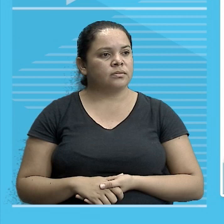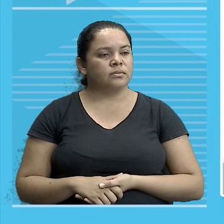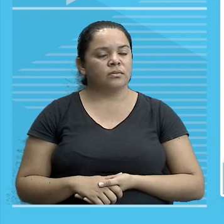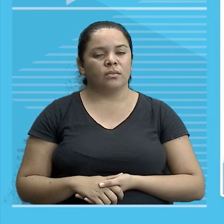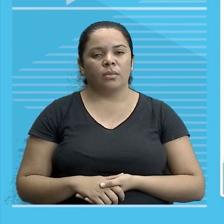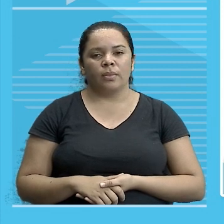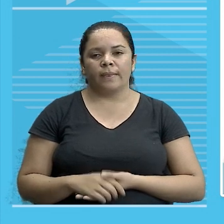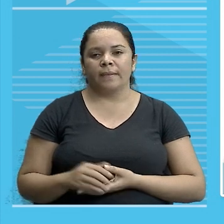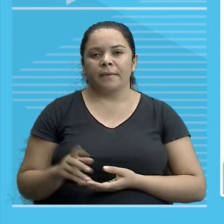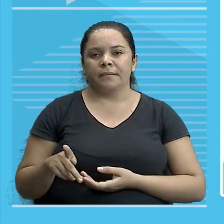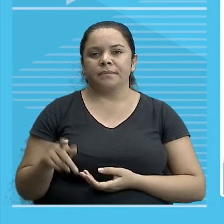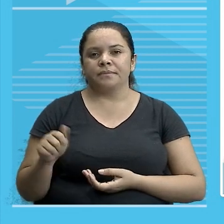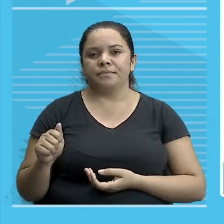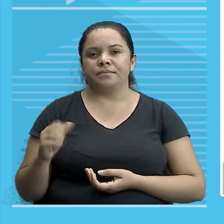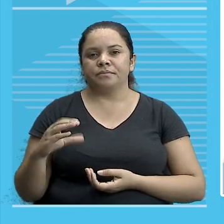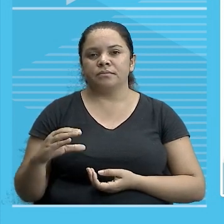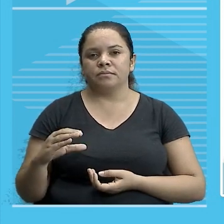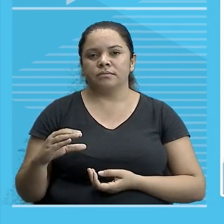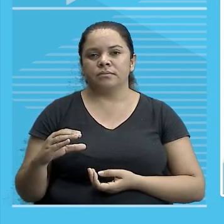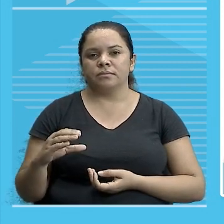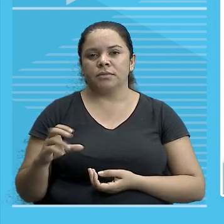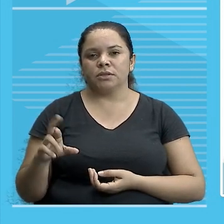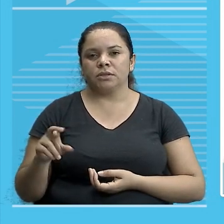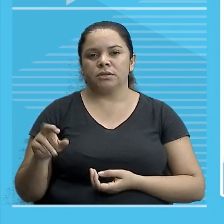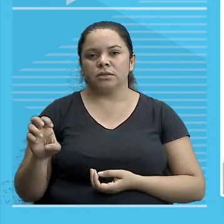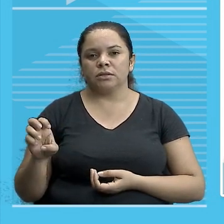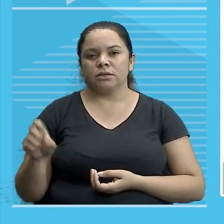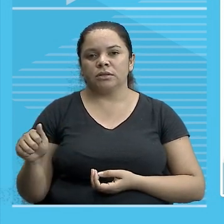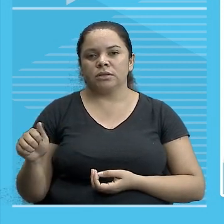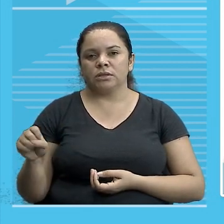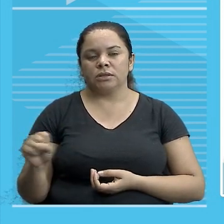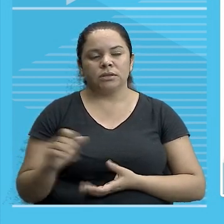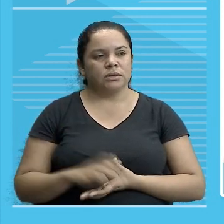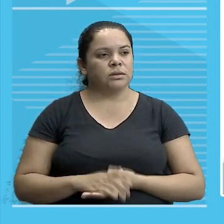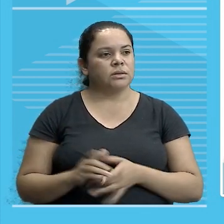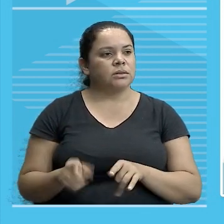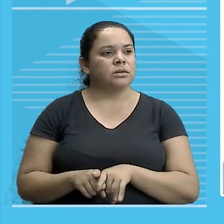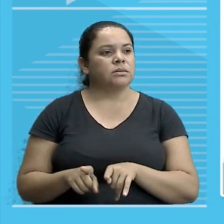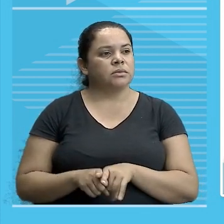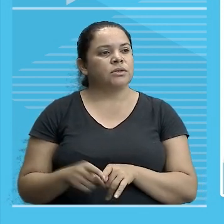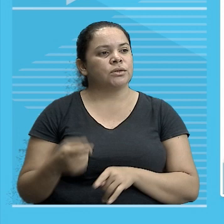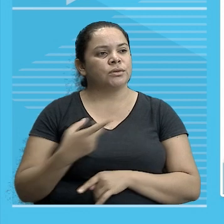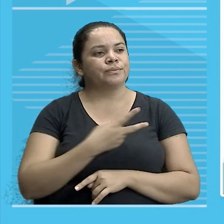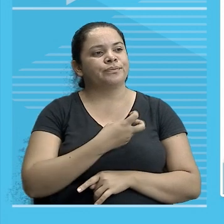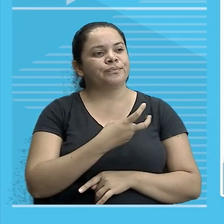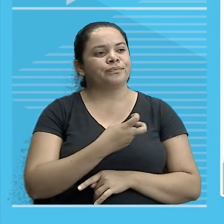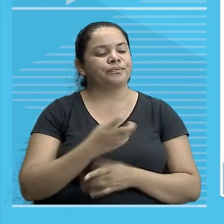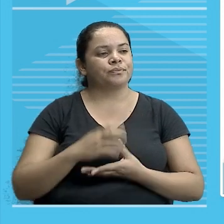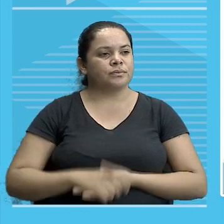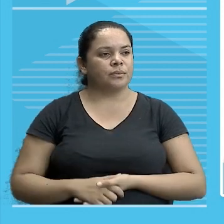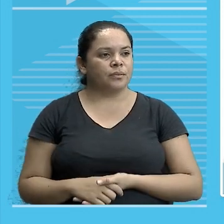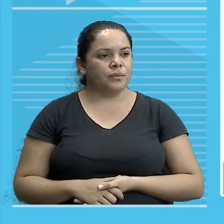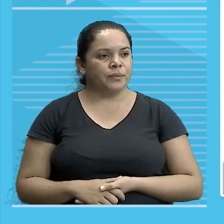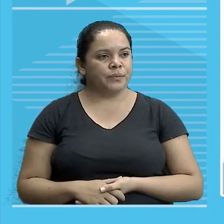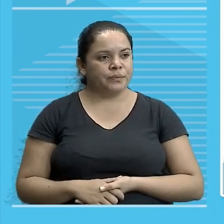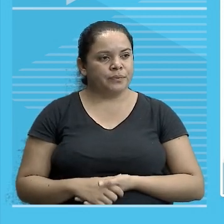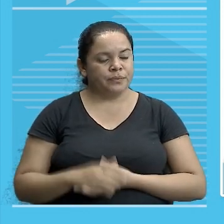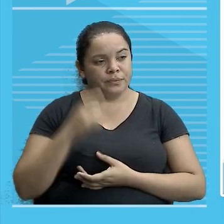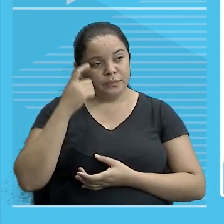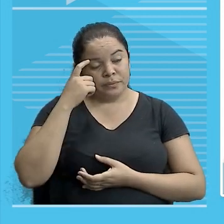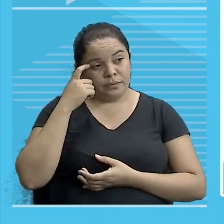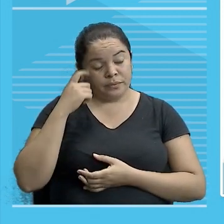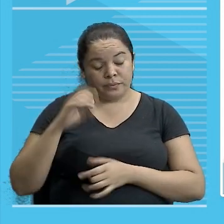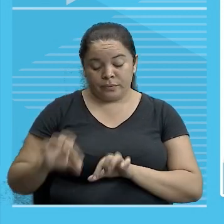produz suco pancreático, também é lançado aqui no duodeno. Mesmo canalzinho que sai o canal colédoco, é o mesmo do pâncreas.